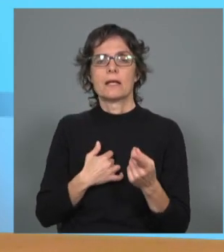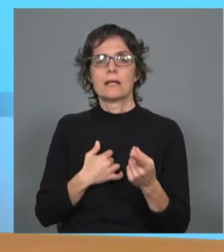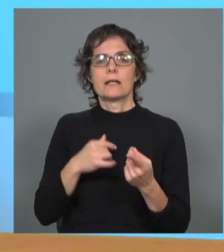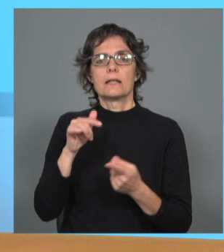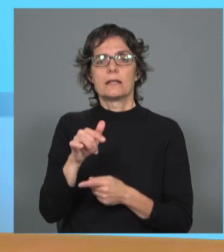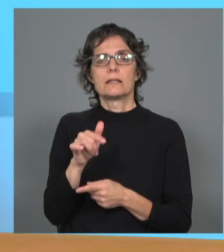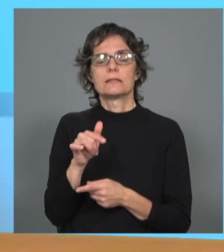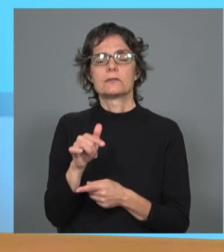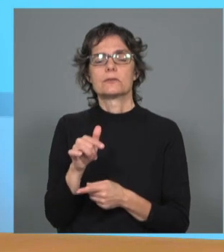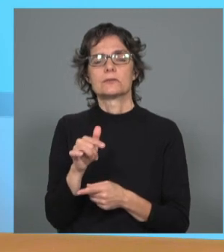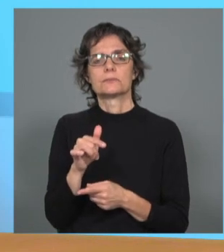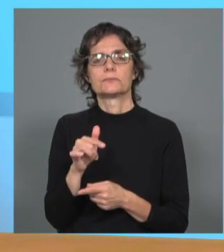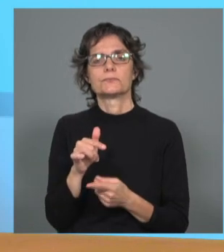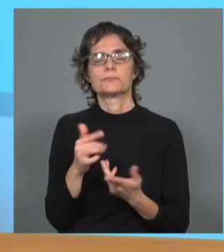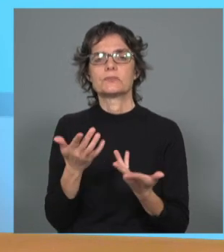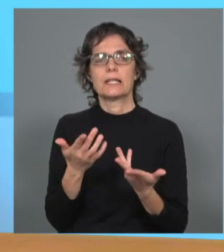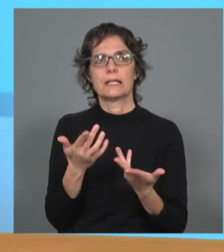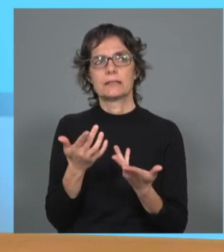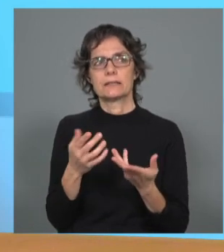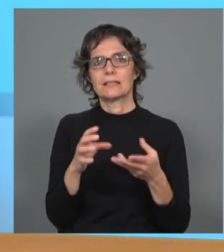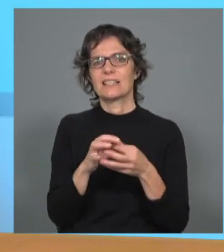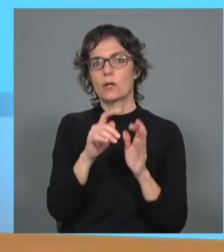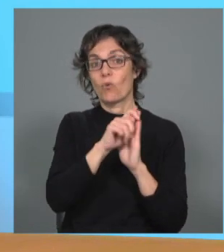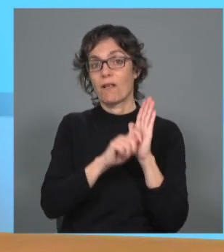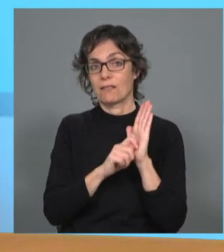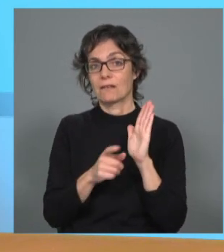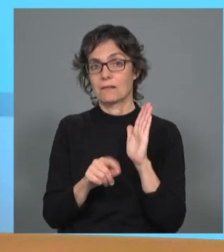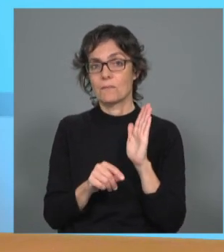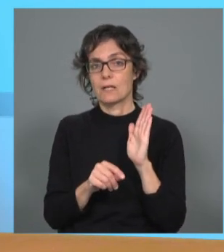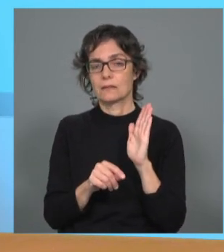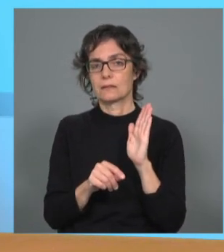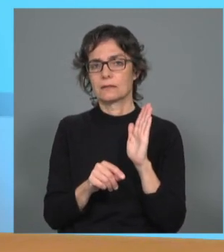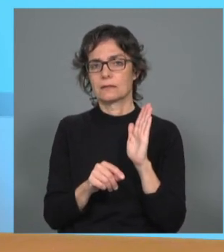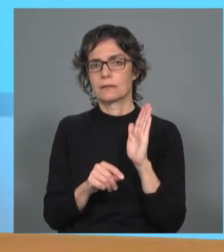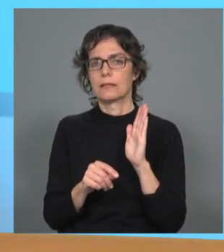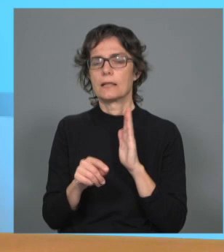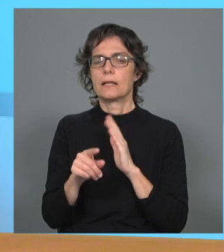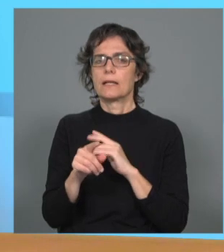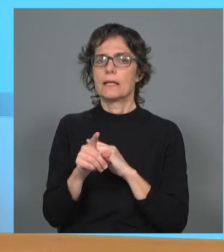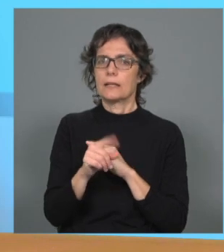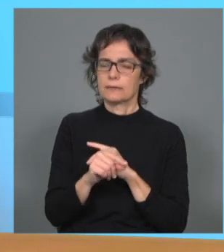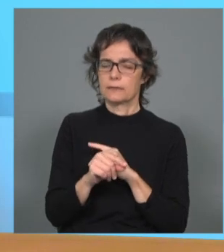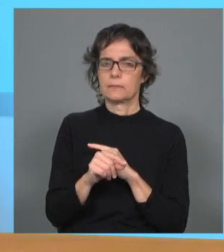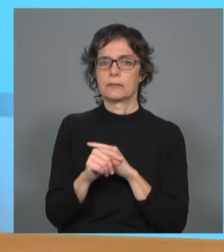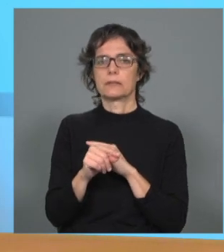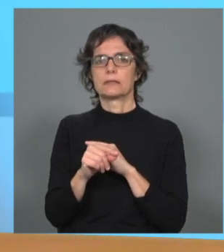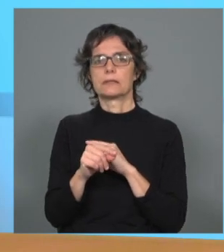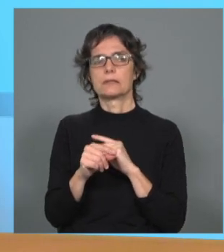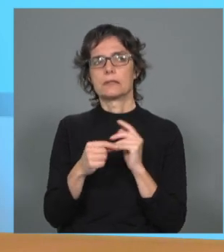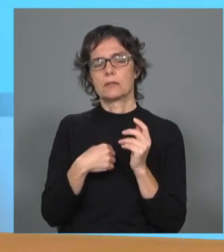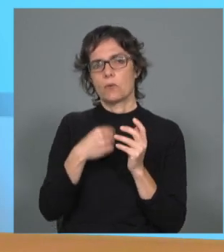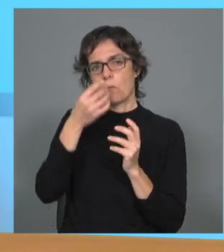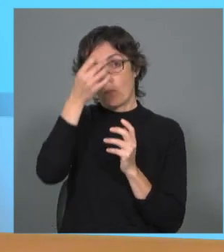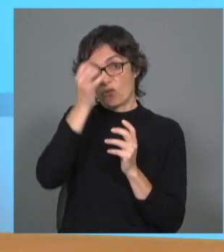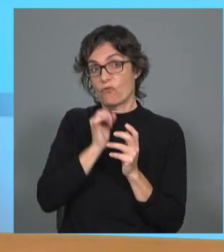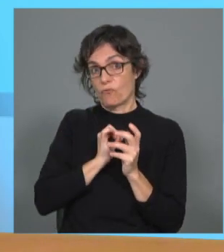que isso. É uma questão ética, mas é também uma questão competitiva para a Igreja. Isto é, eu acho que neste momento é